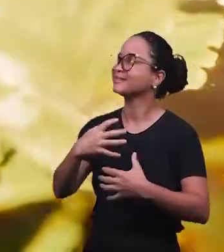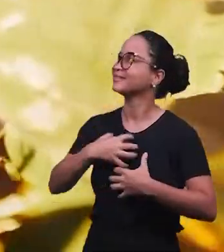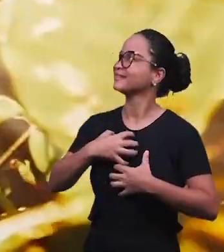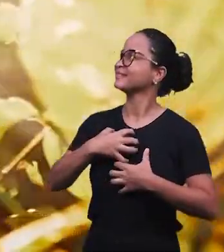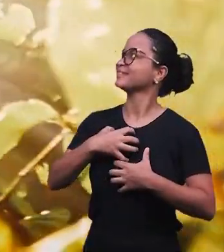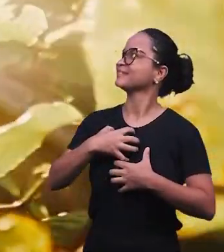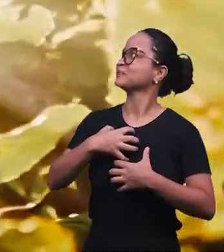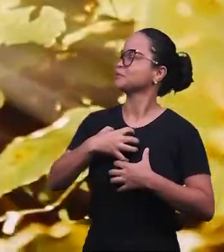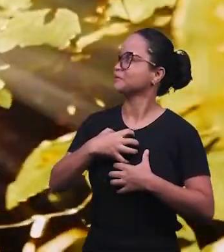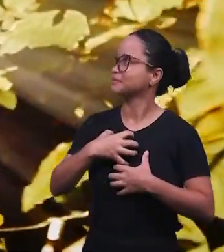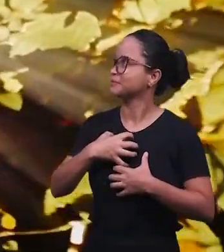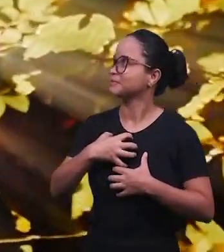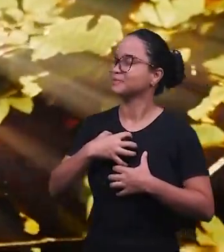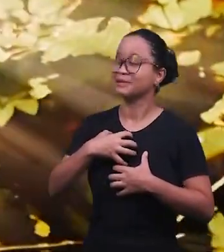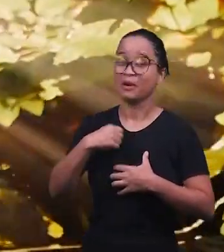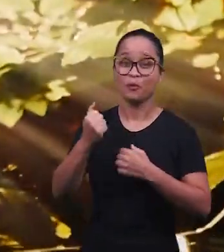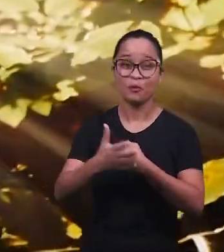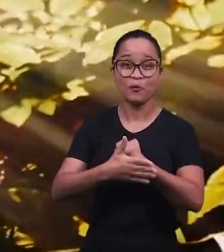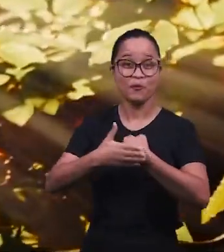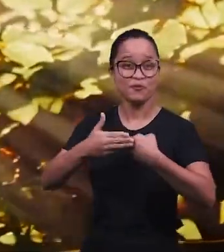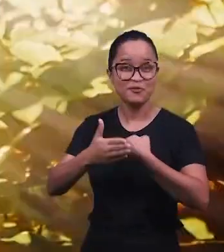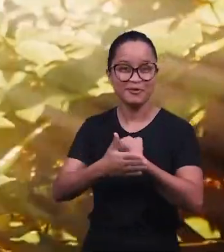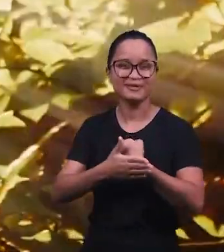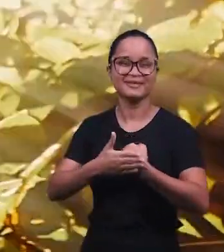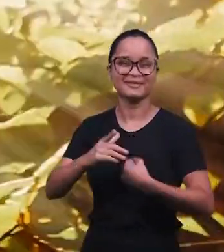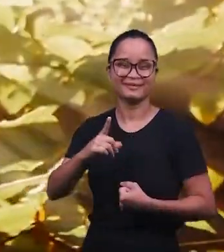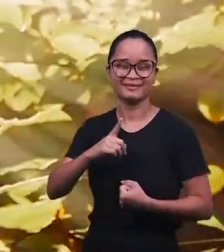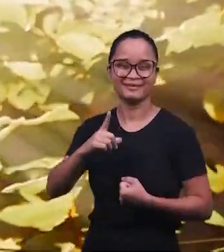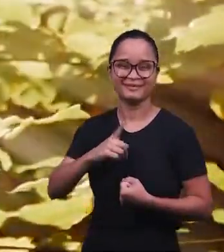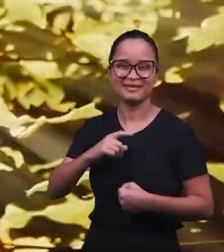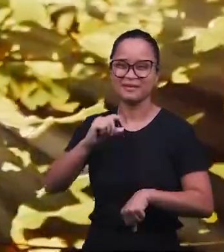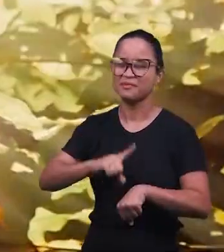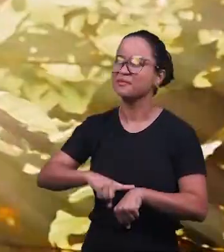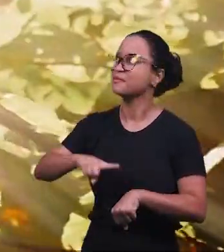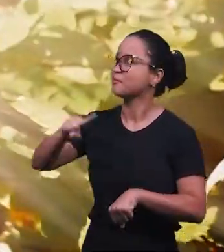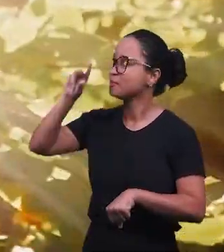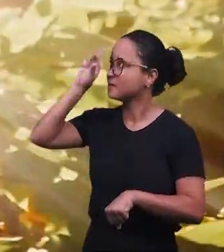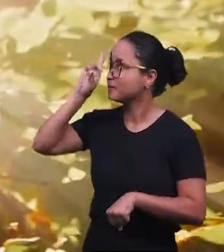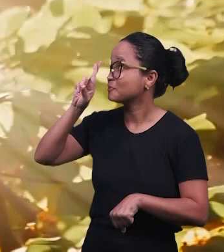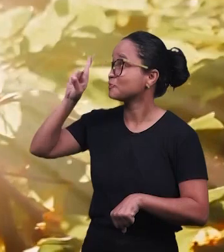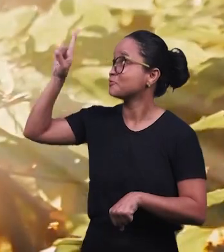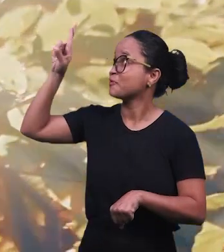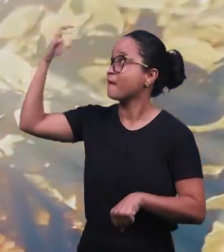Só uma voz me consola.